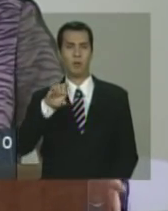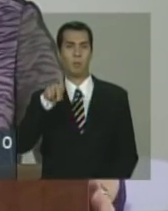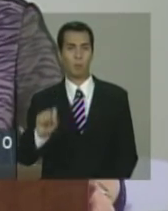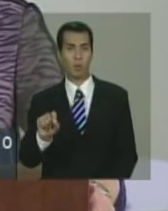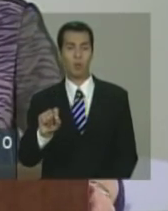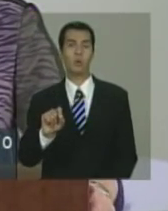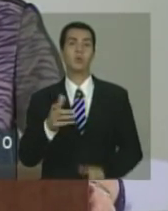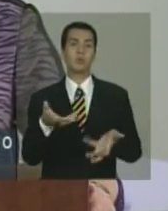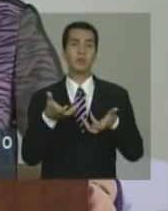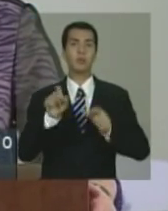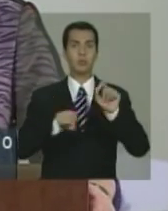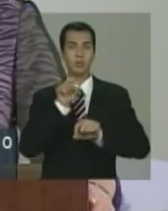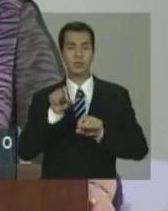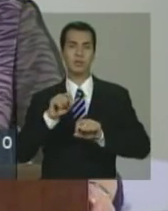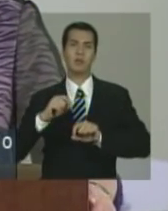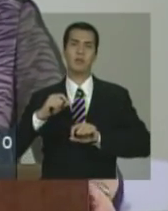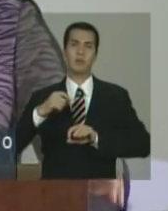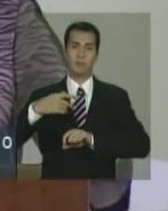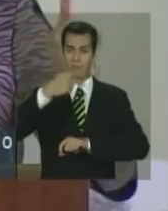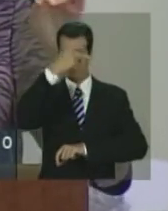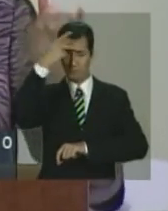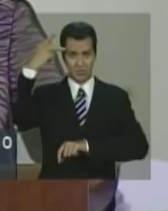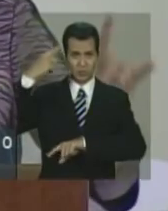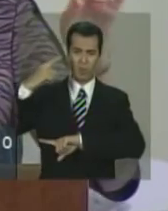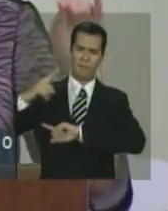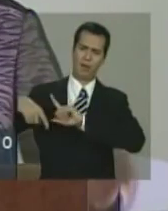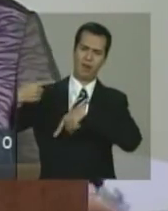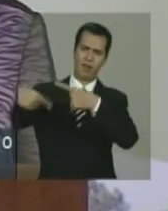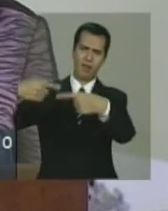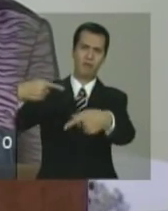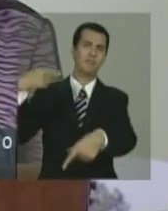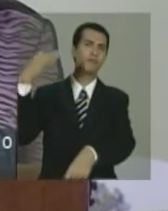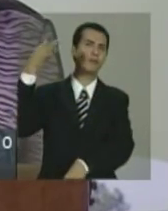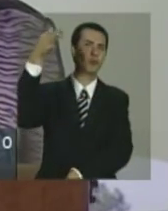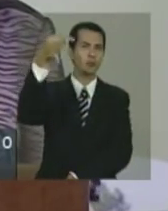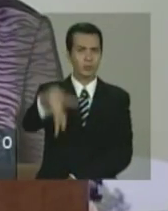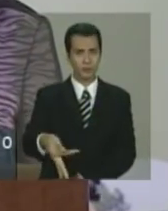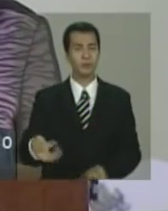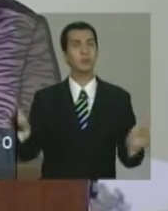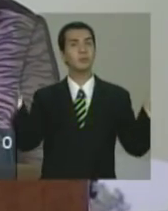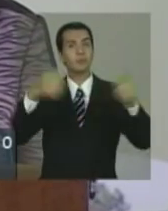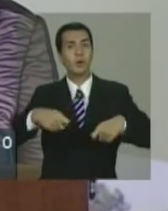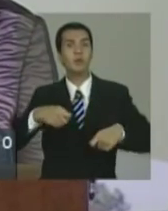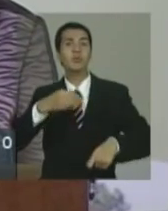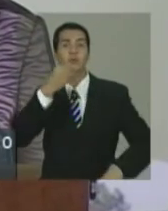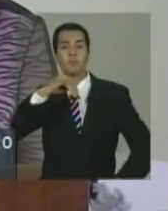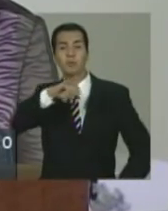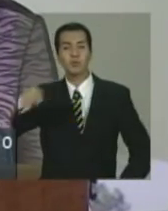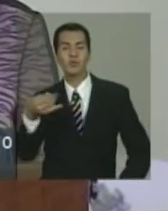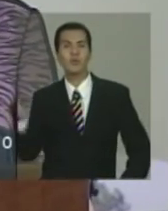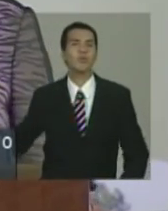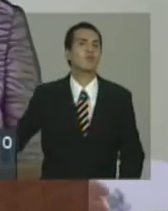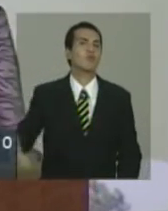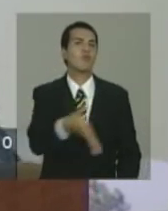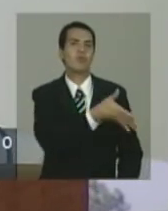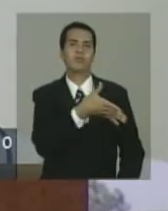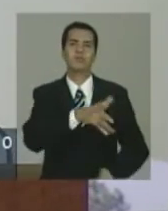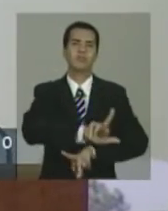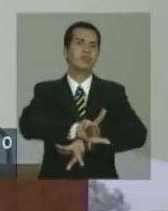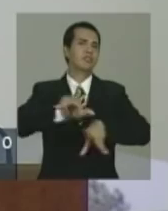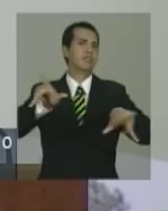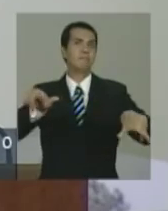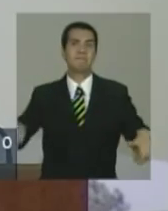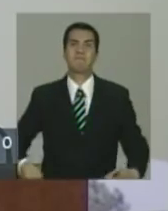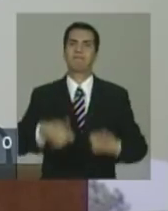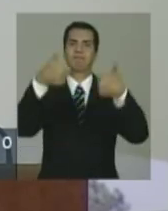as gerações futuras terão um outro tipo de horizonte de oportunidades à sua frente. Por isso, eu